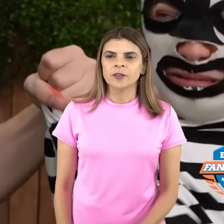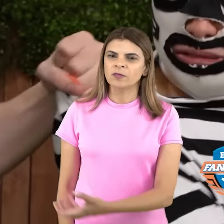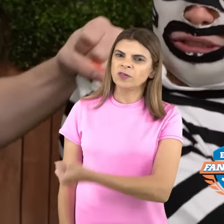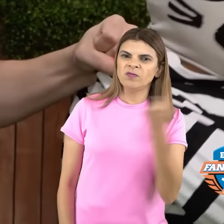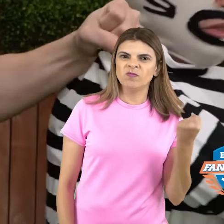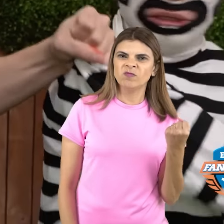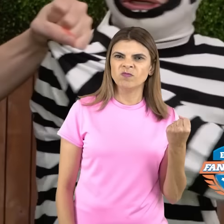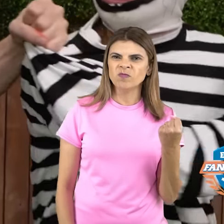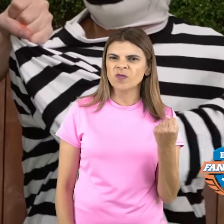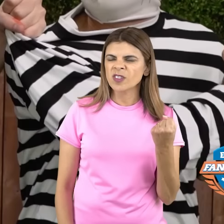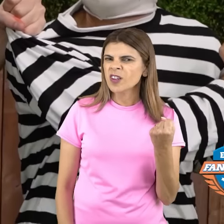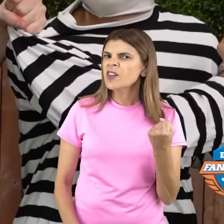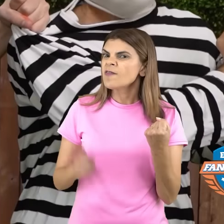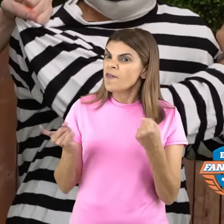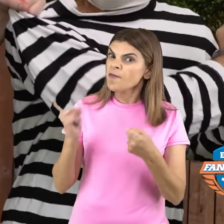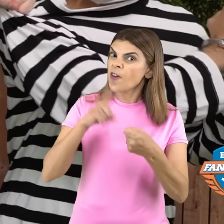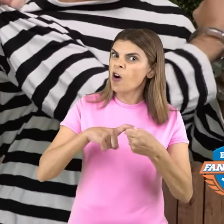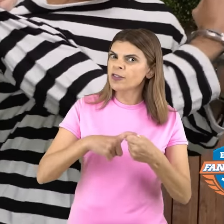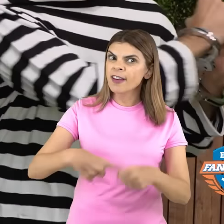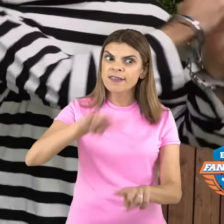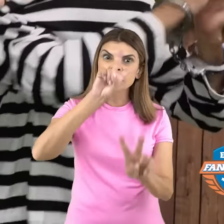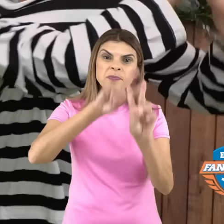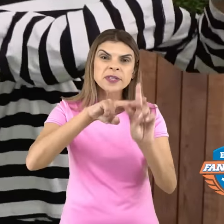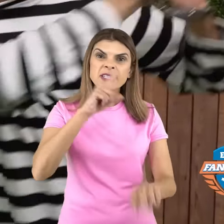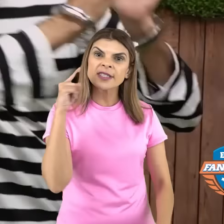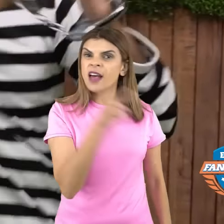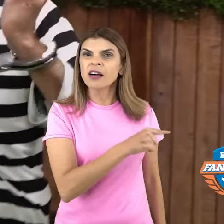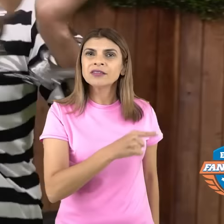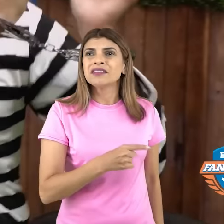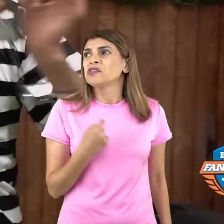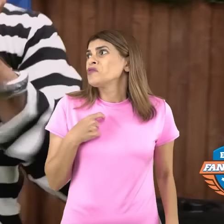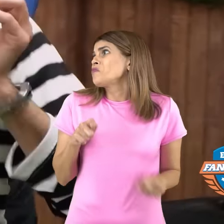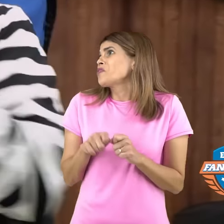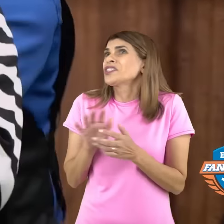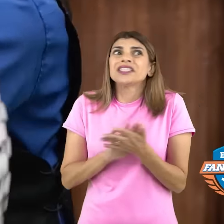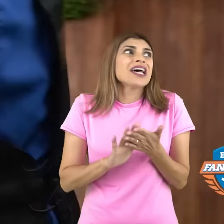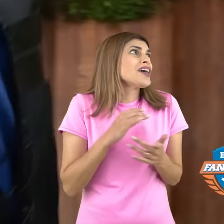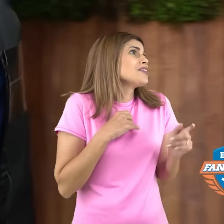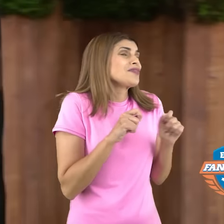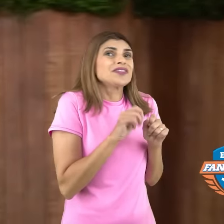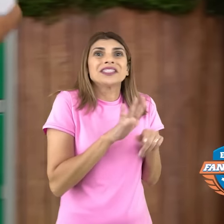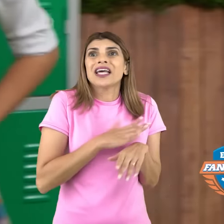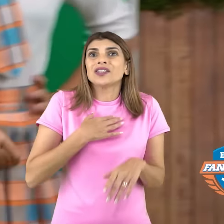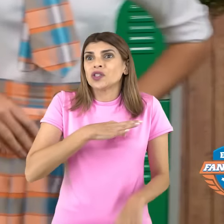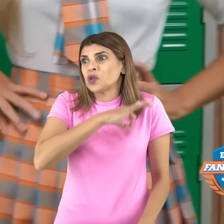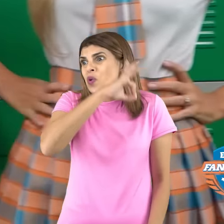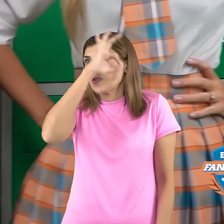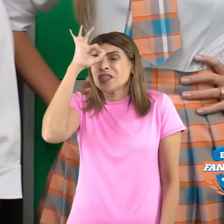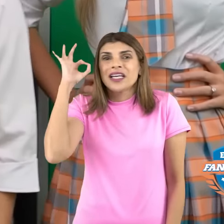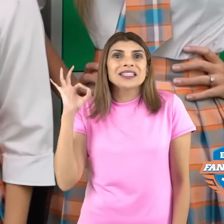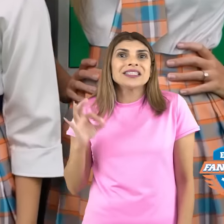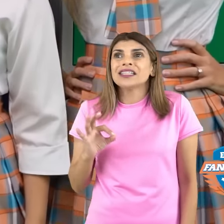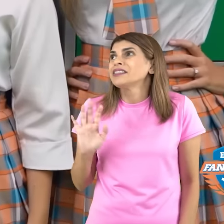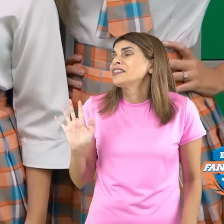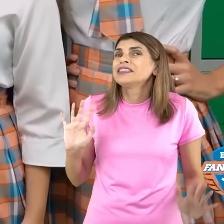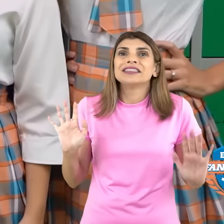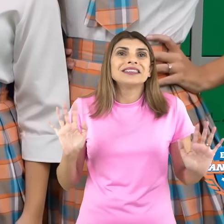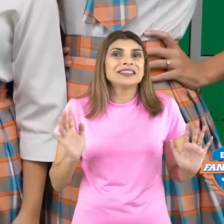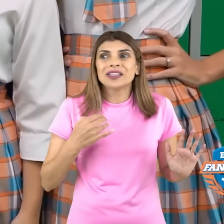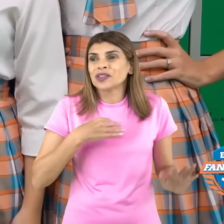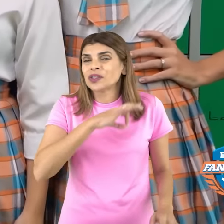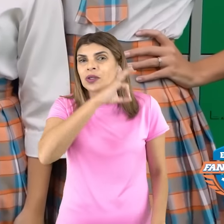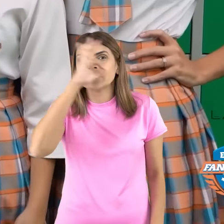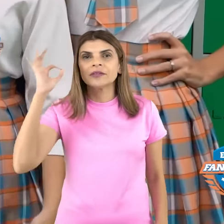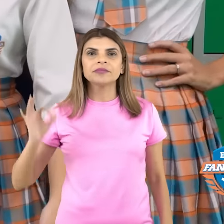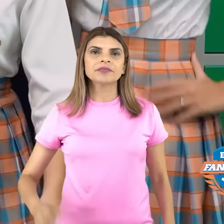Vilão Topão, você vai voltar para a prisão! Vambora! Mas eu não fiz nada! Eu sou inocente! Sou mexerica! Eu sou